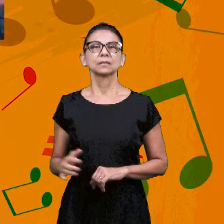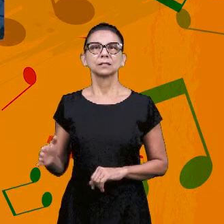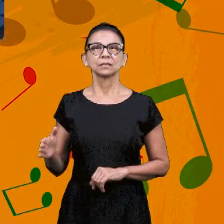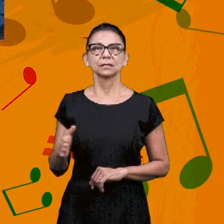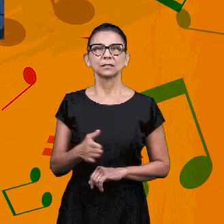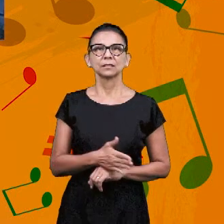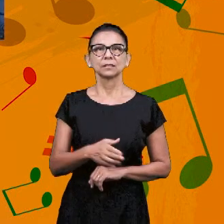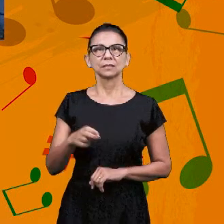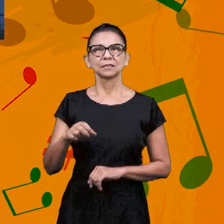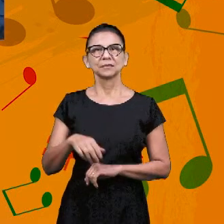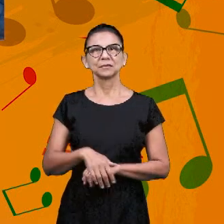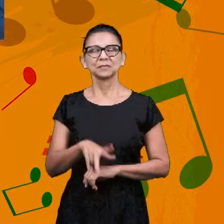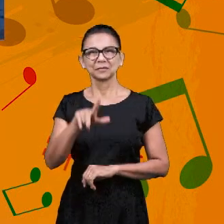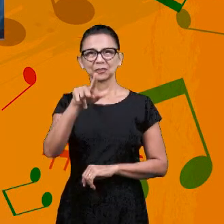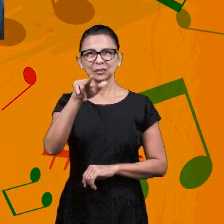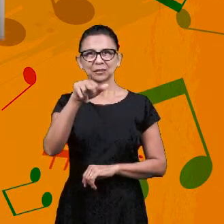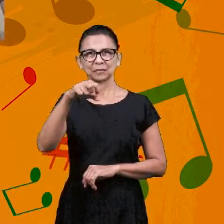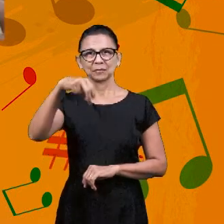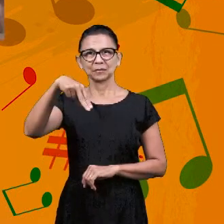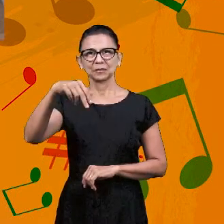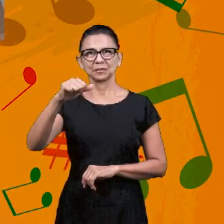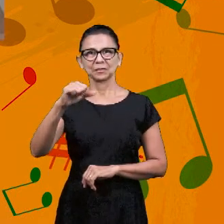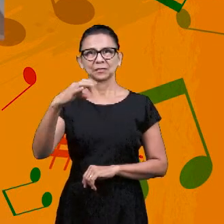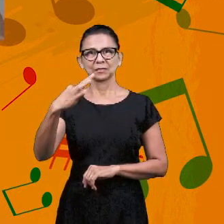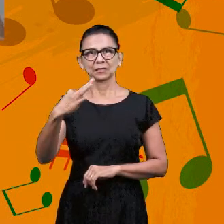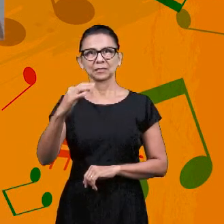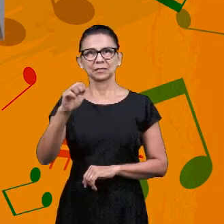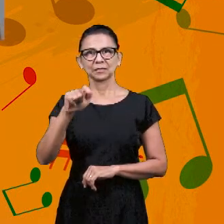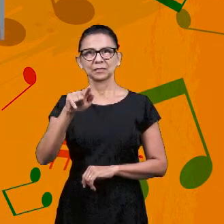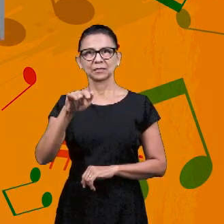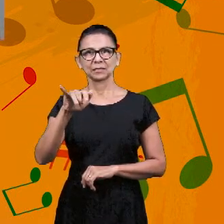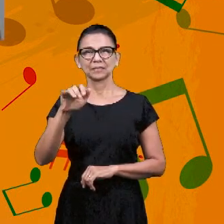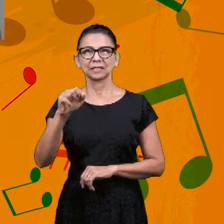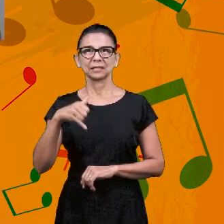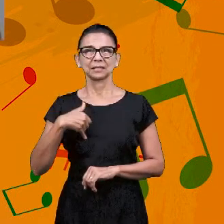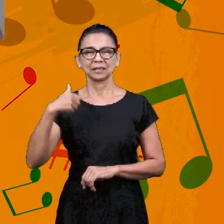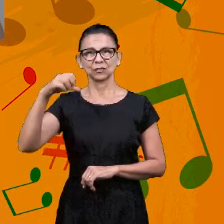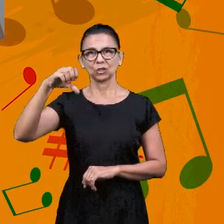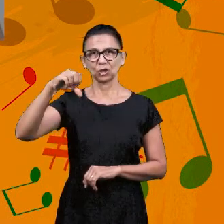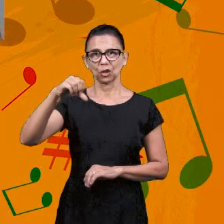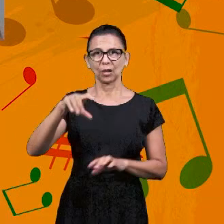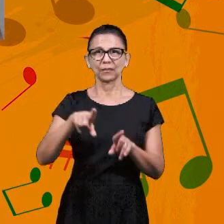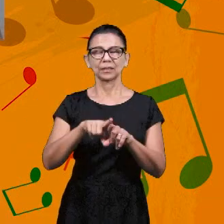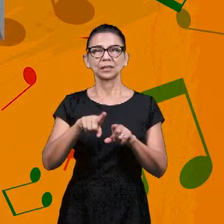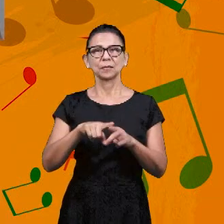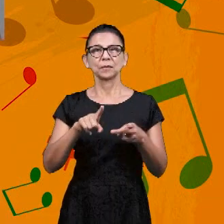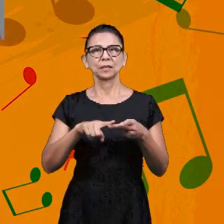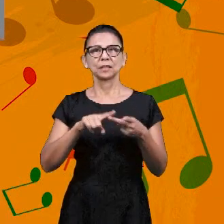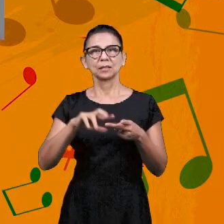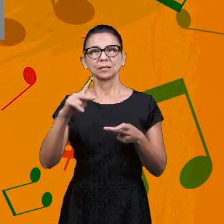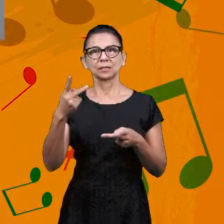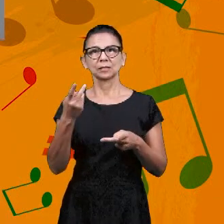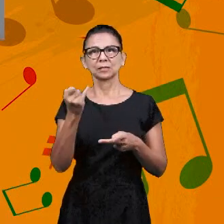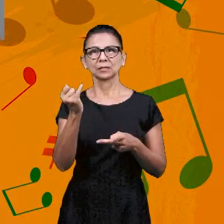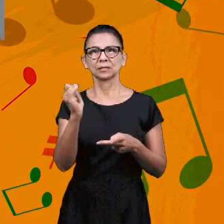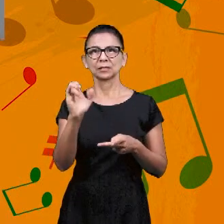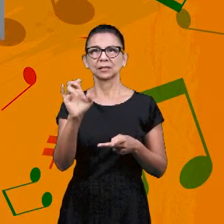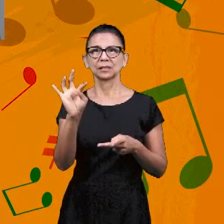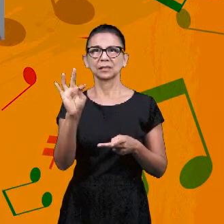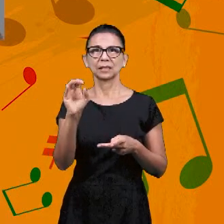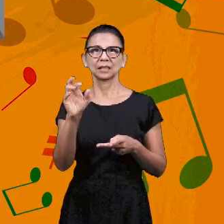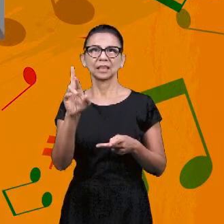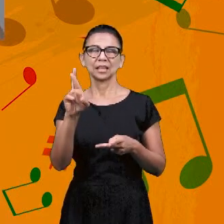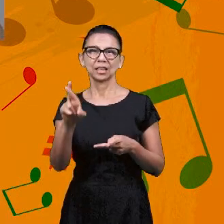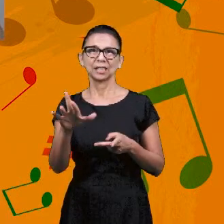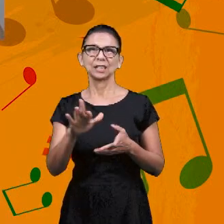Os irmãos Natália, de 9 anos, Les frères Natalia, de 9 ans, et le petit Hector, de 2